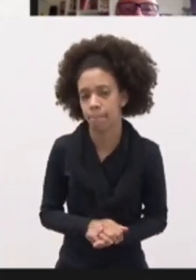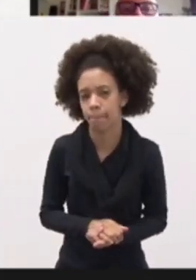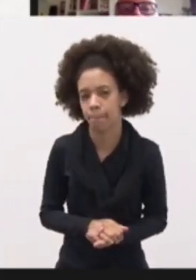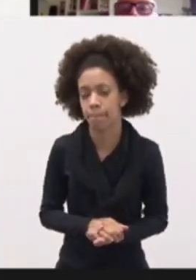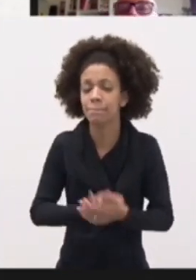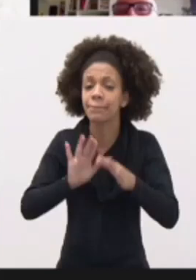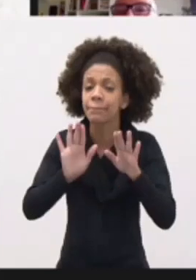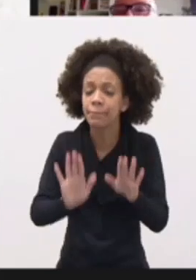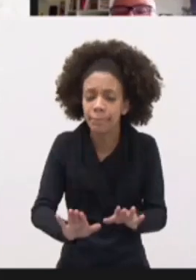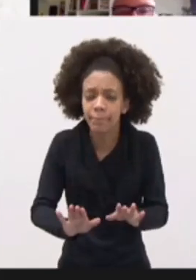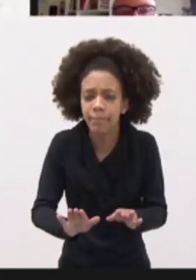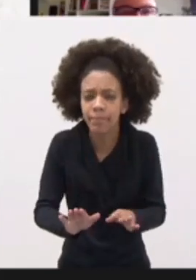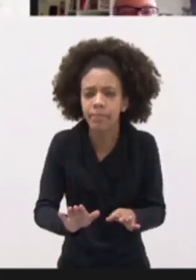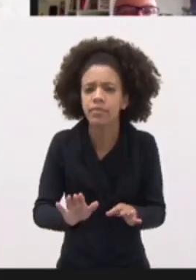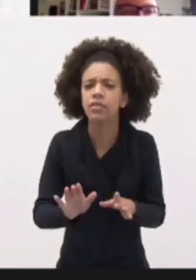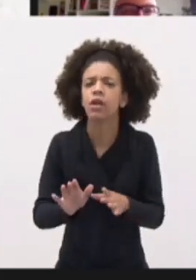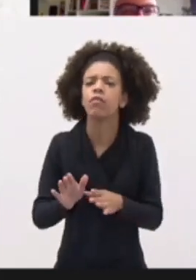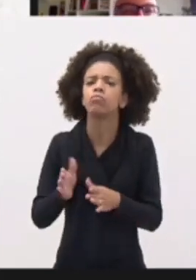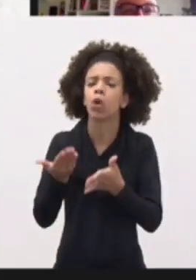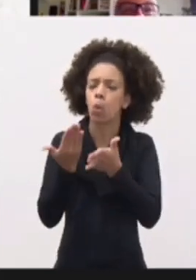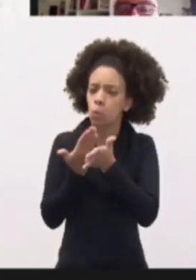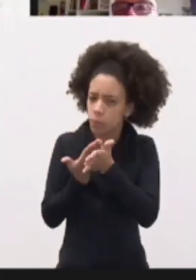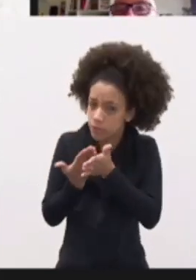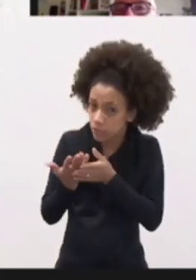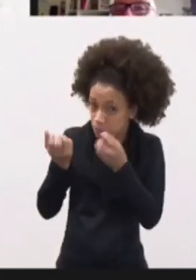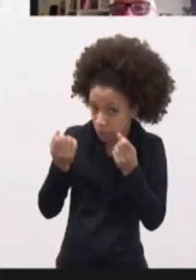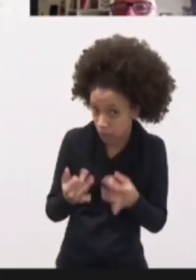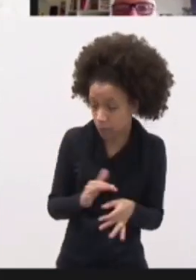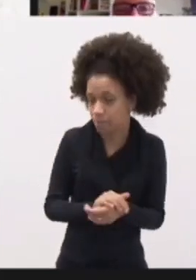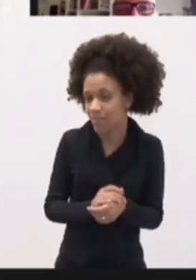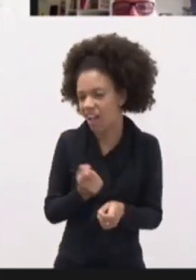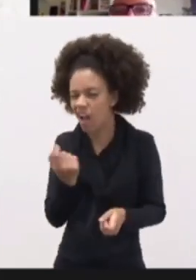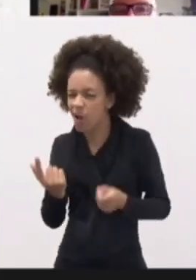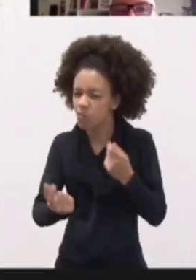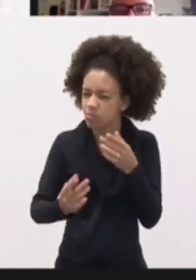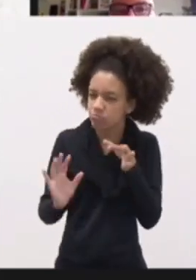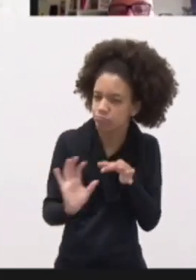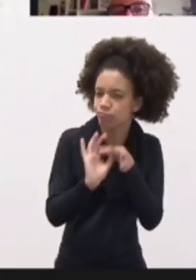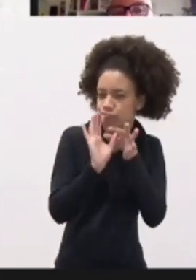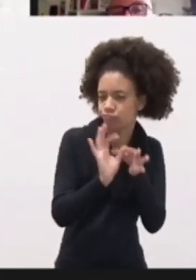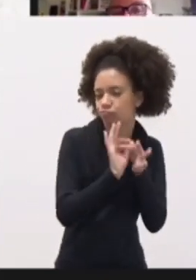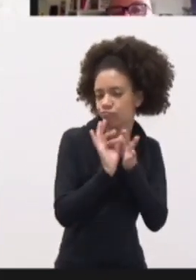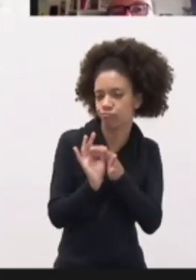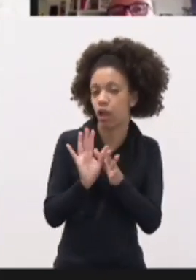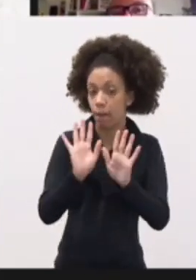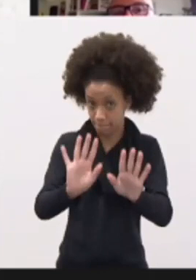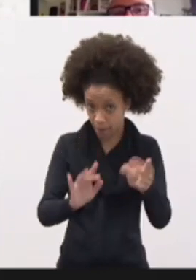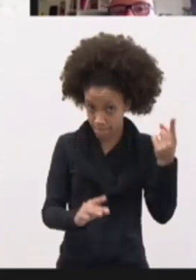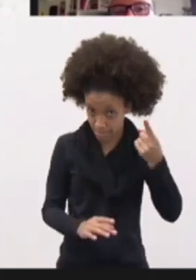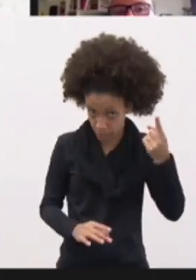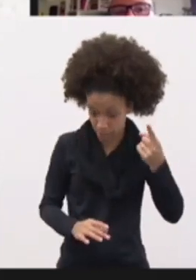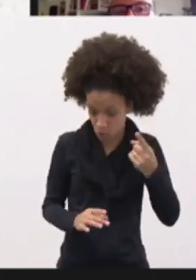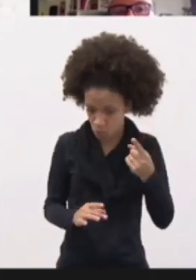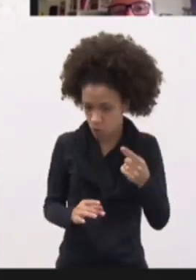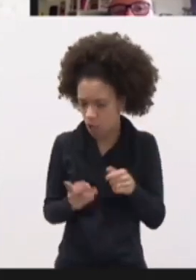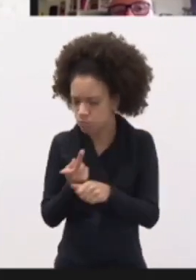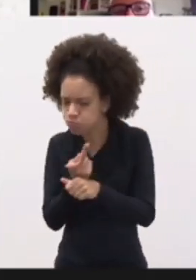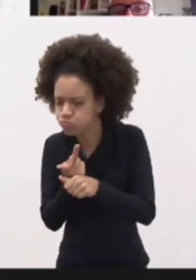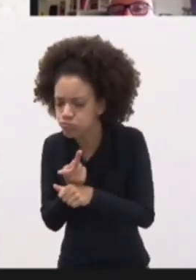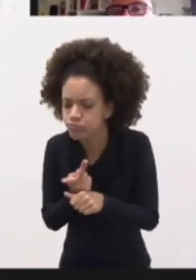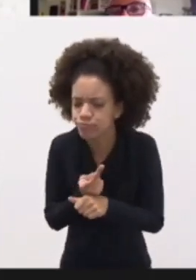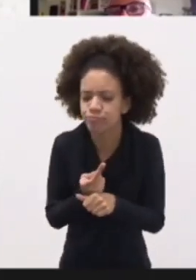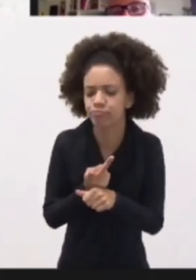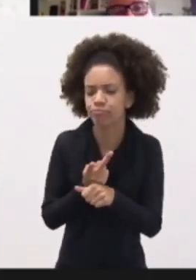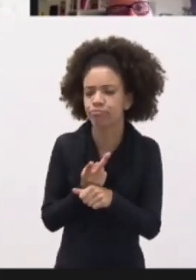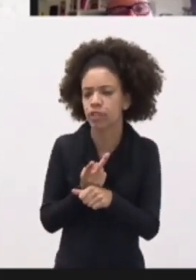E aí, como eu contei no início, existem algumas relações aí nessa aula, né? Primeiro, assim, explorar um monumento grego por meio de